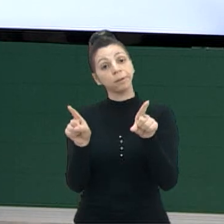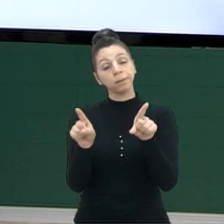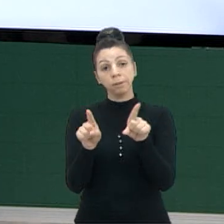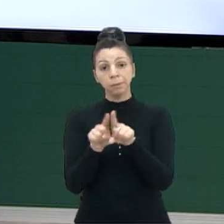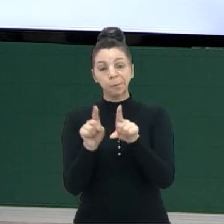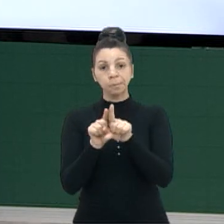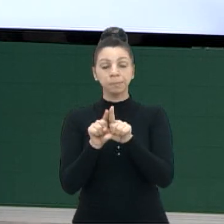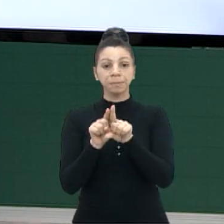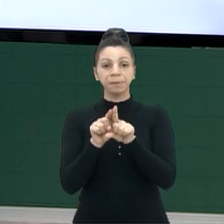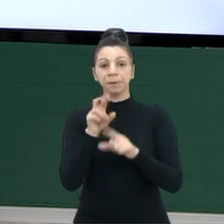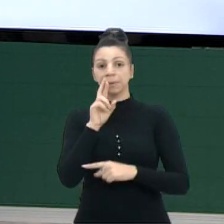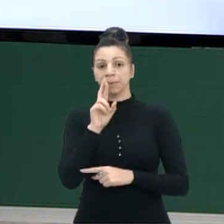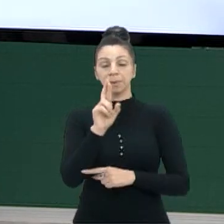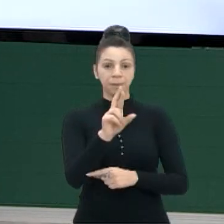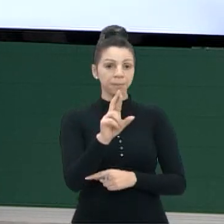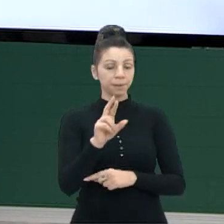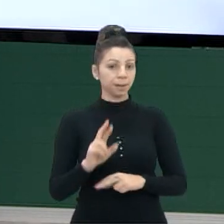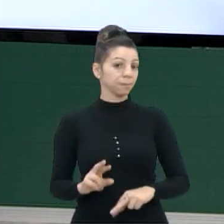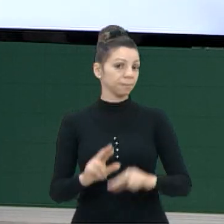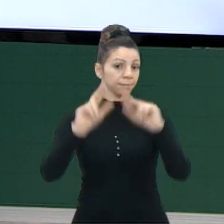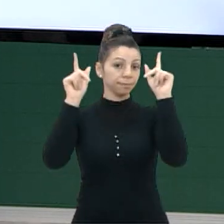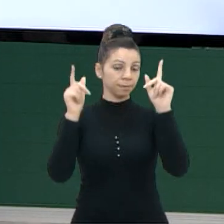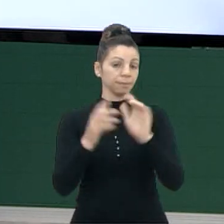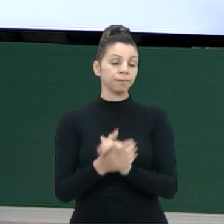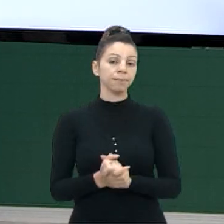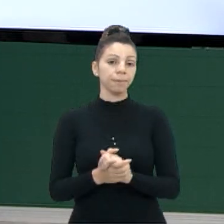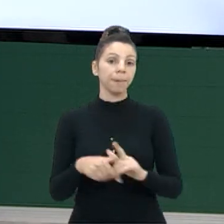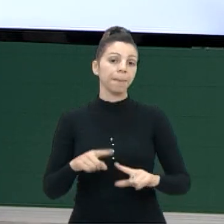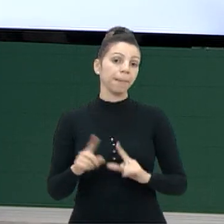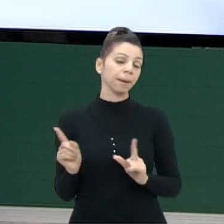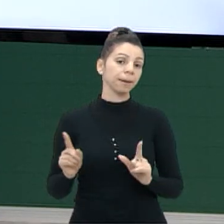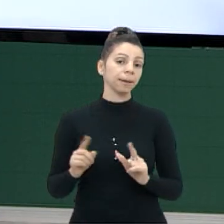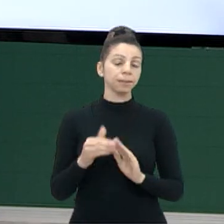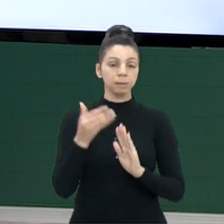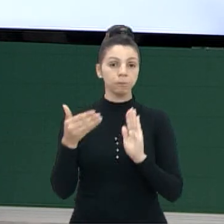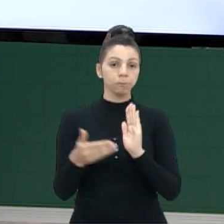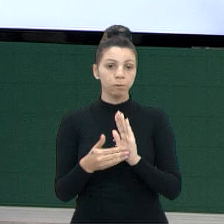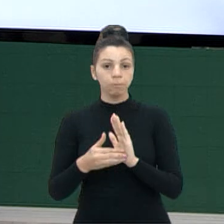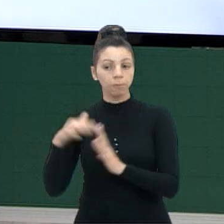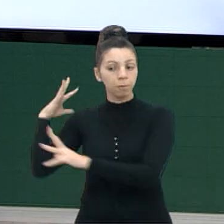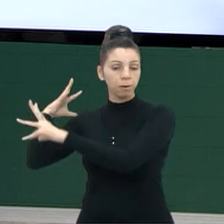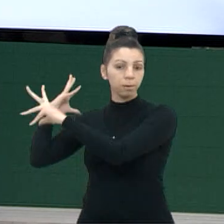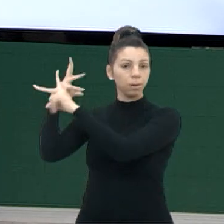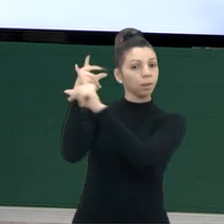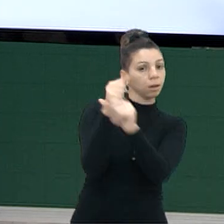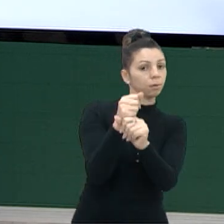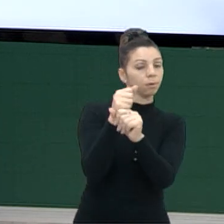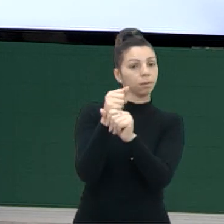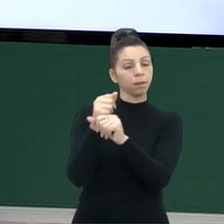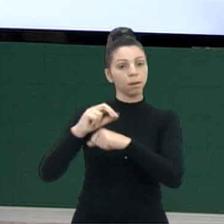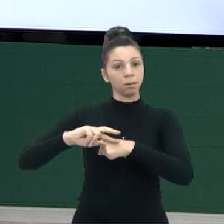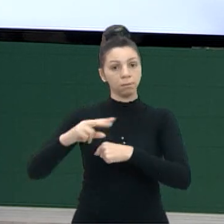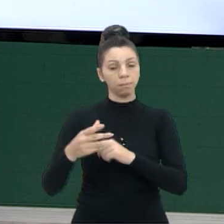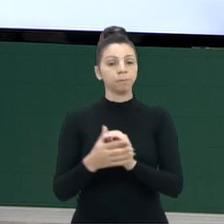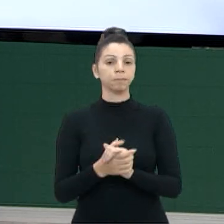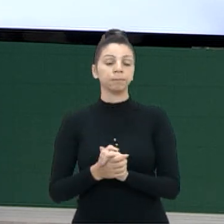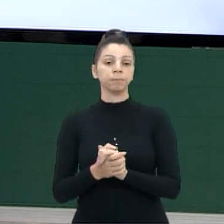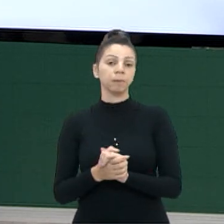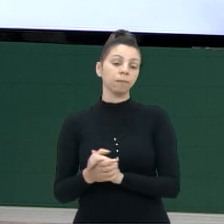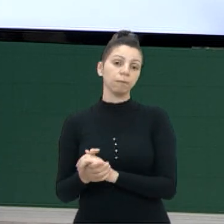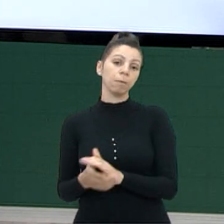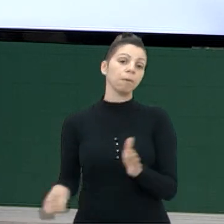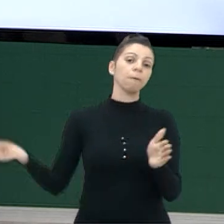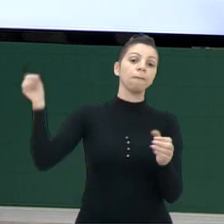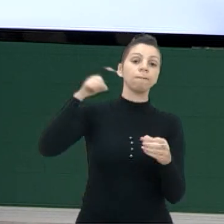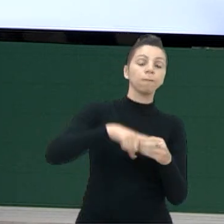me dar um resultado diferente. Mas tudo isso nós vamos recordar na sequência, nós vamos voltar, nós vamos